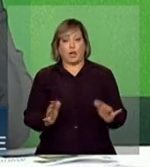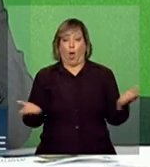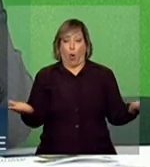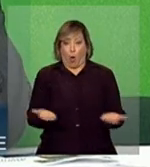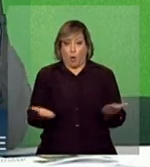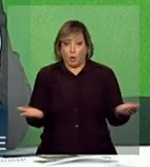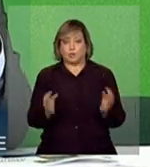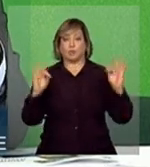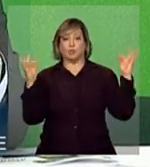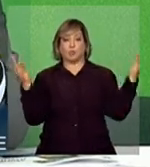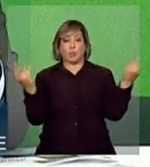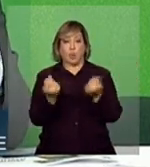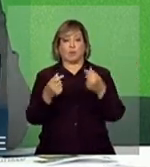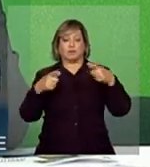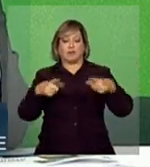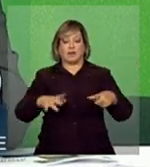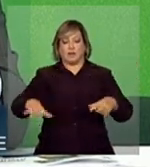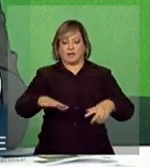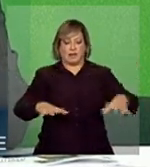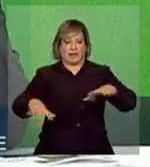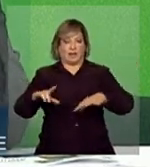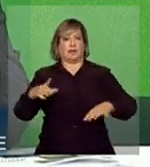que foram oneradas,